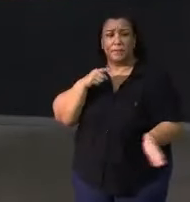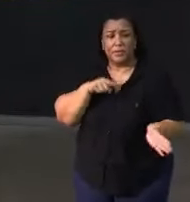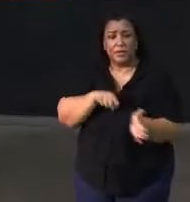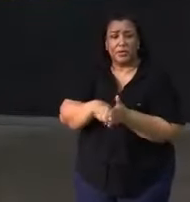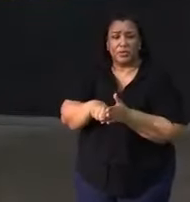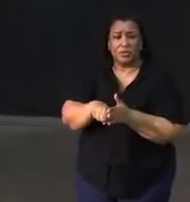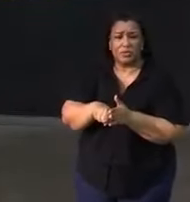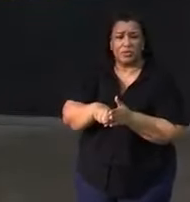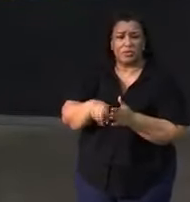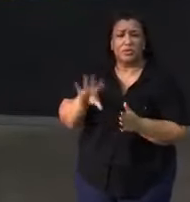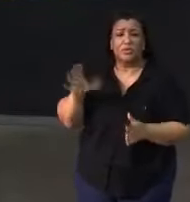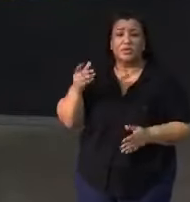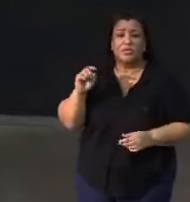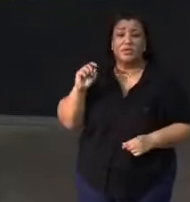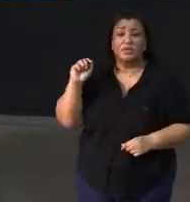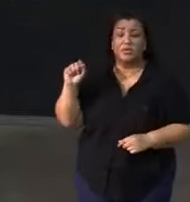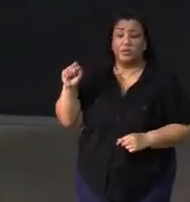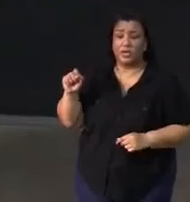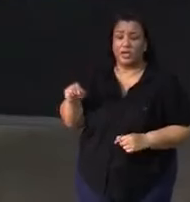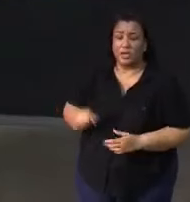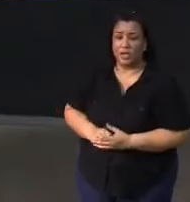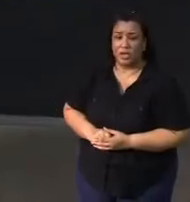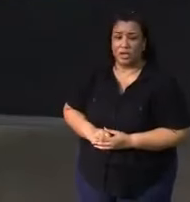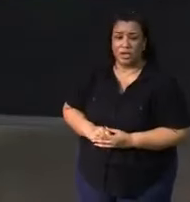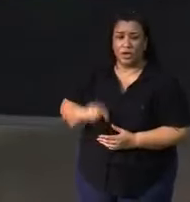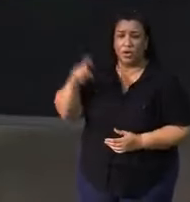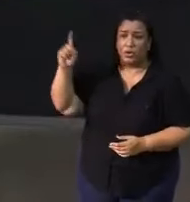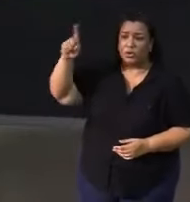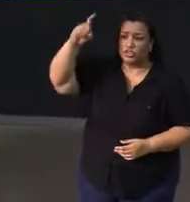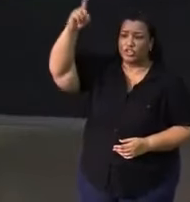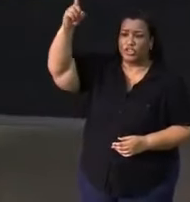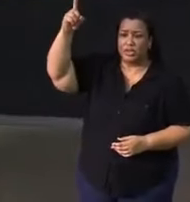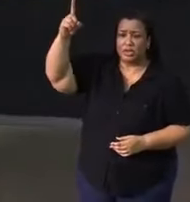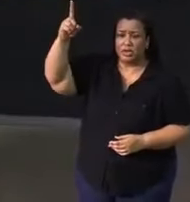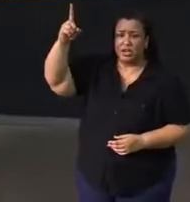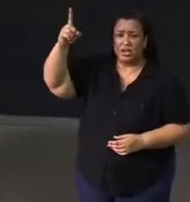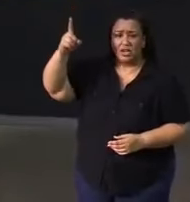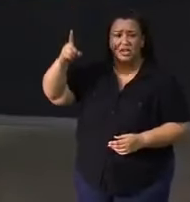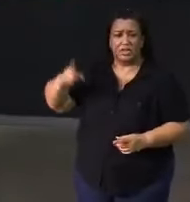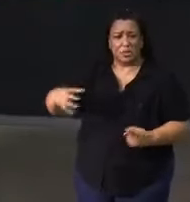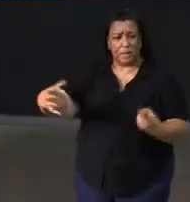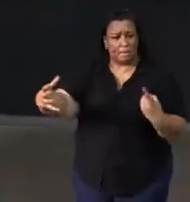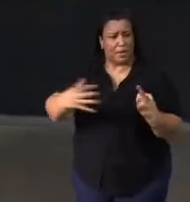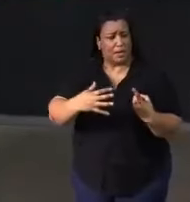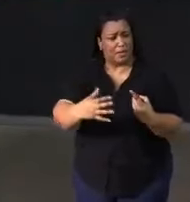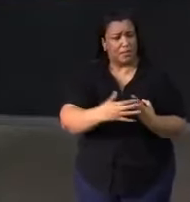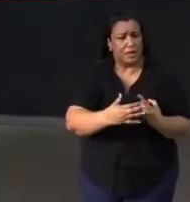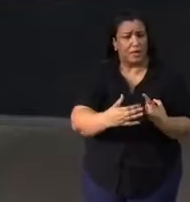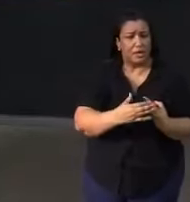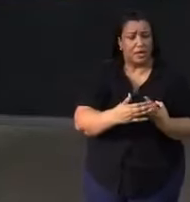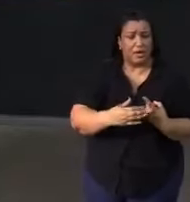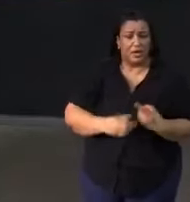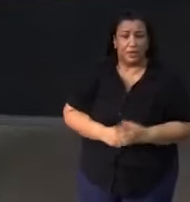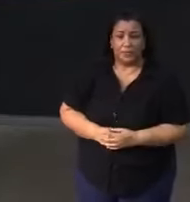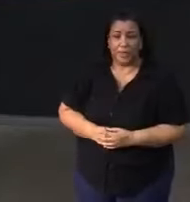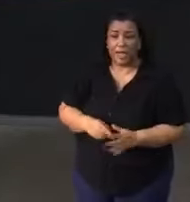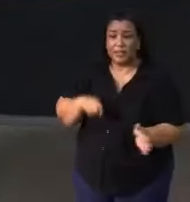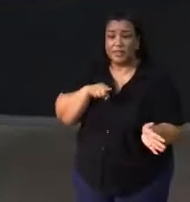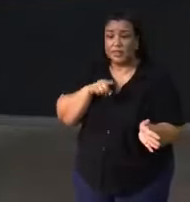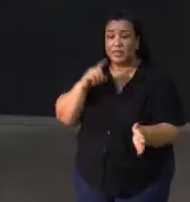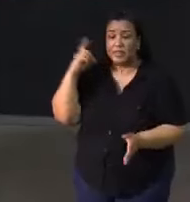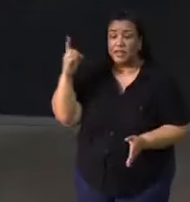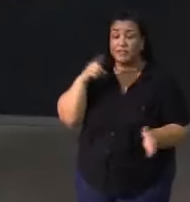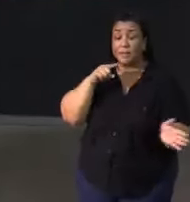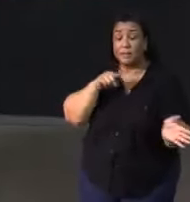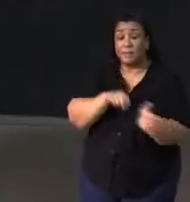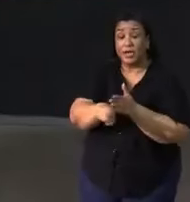está acontecendo? Ah, tem um gigante aqui afrontando o povo. E ele pergunta: o que vai ganhar aquele que derrubar o